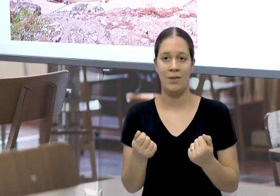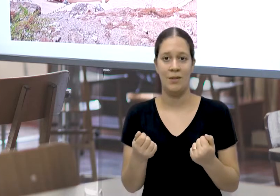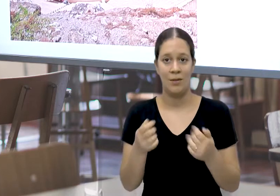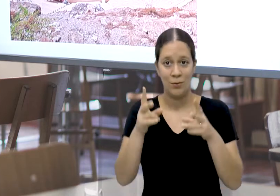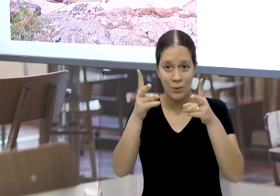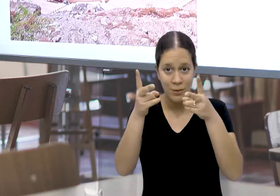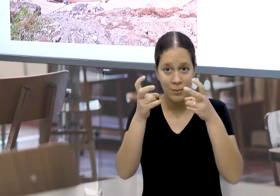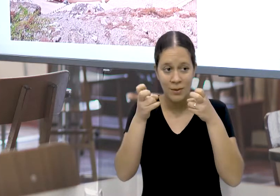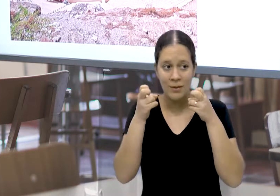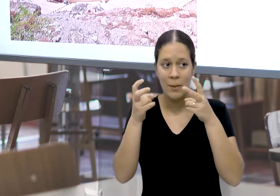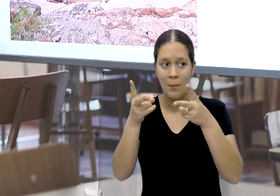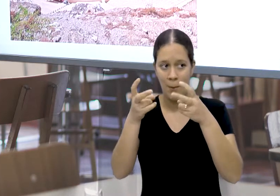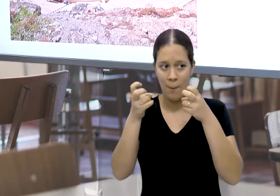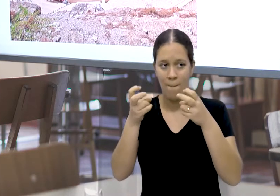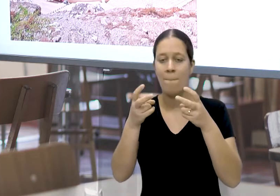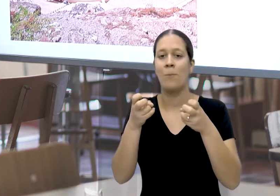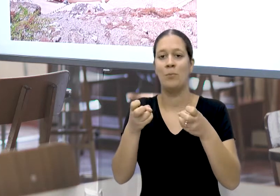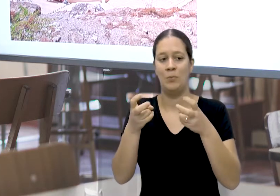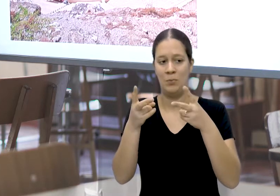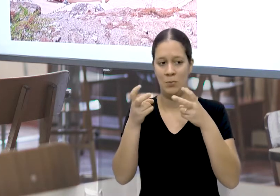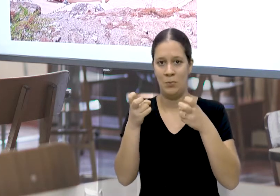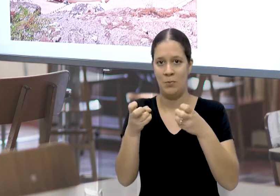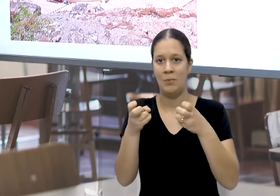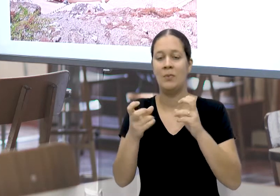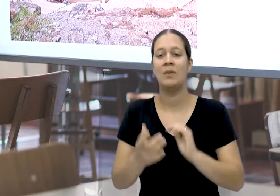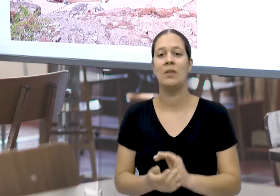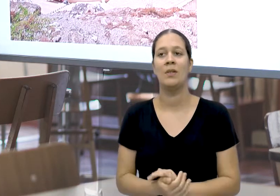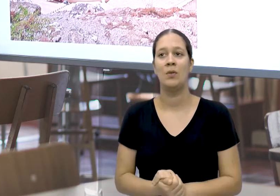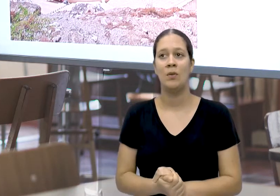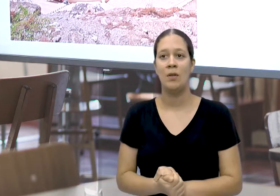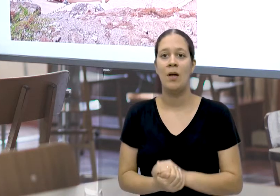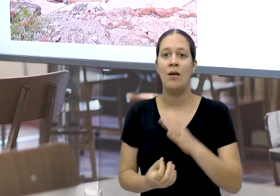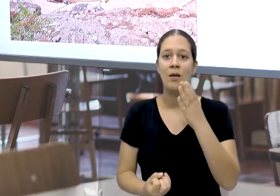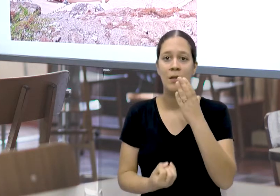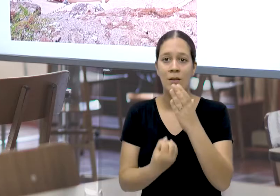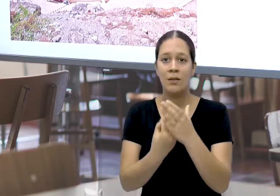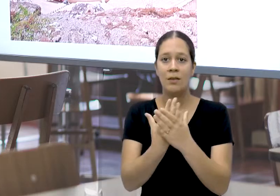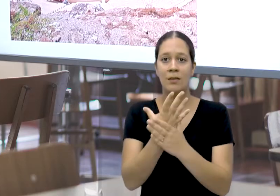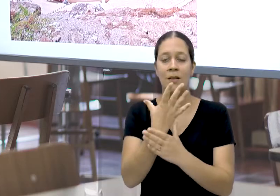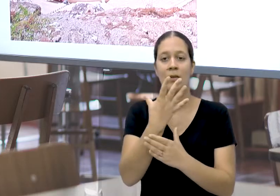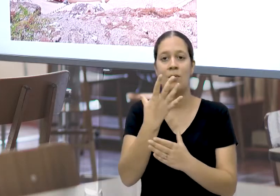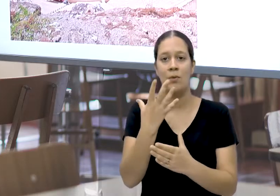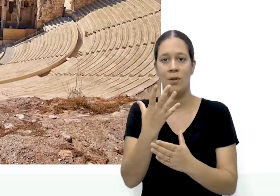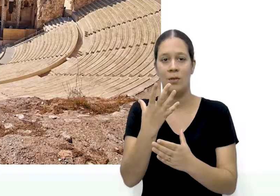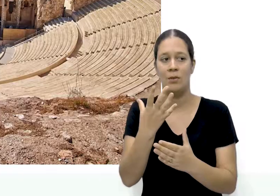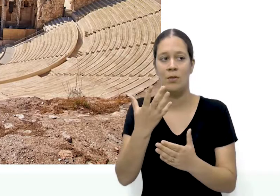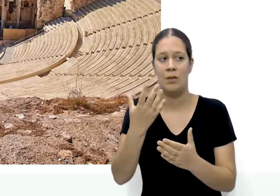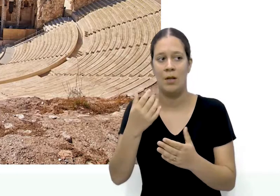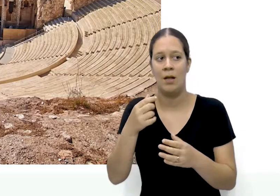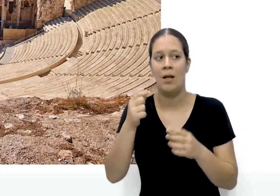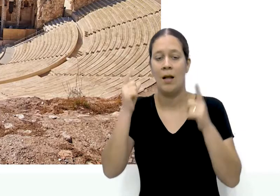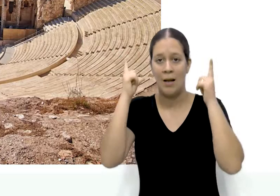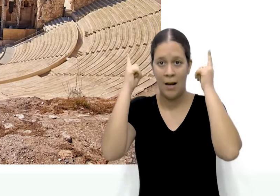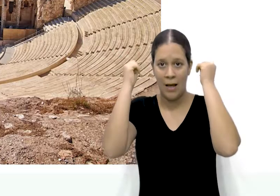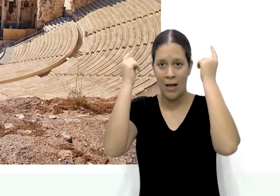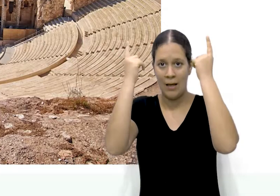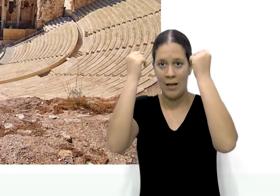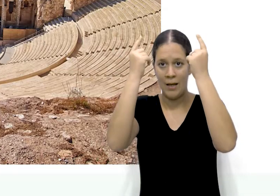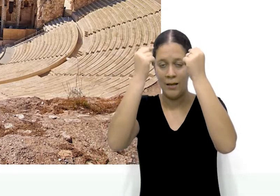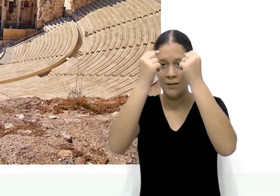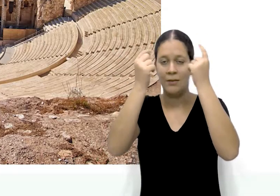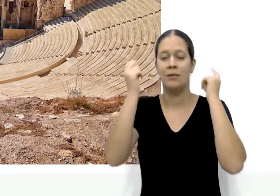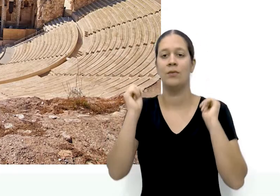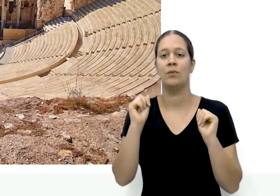também surge o teatro. A cultura greco-romana é muito rica, muito vasta. Esse teatro, aqui são